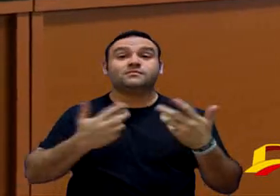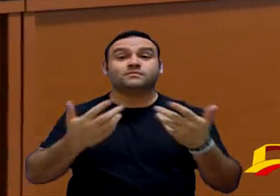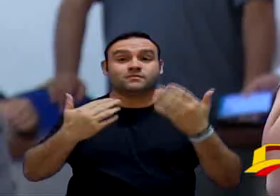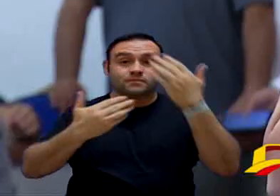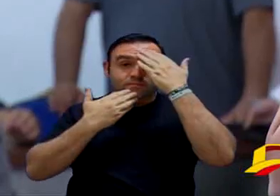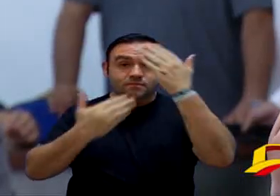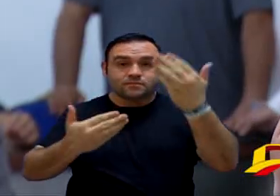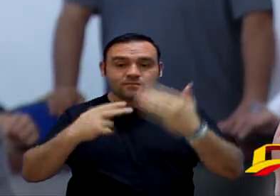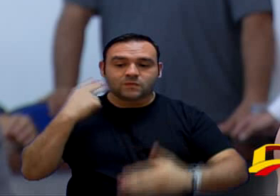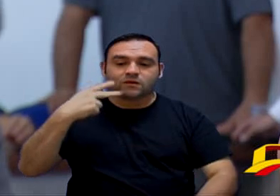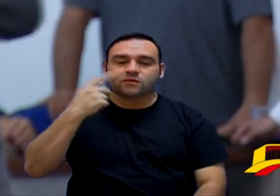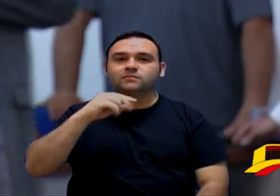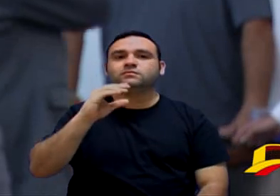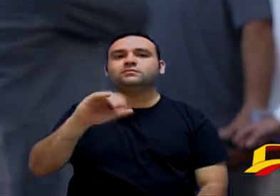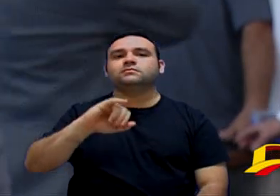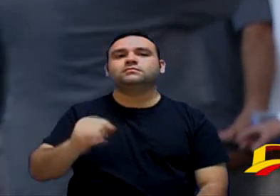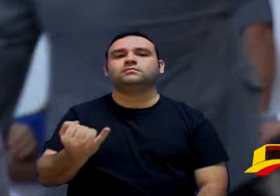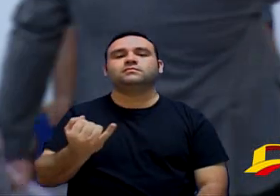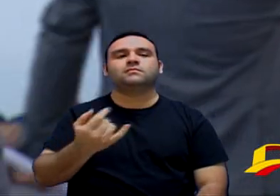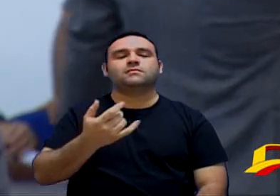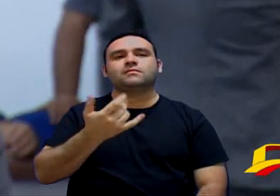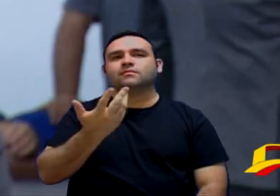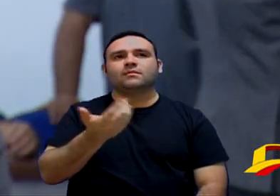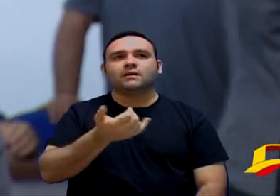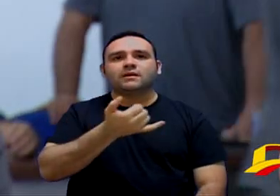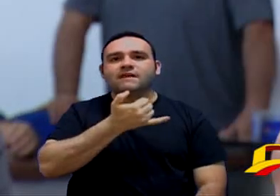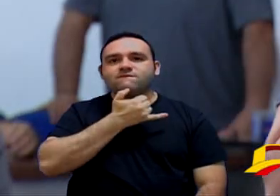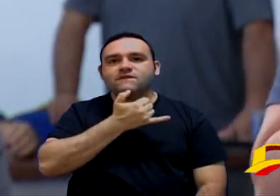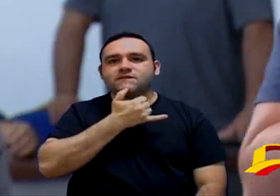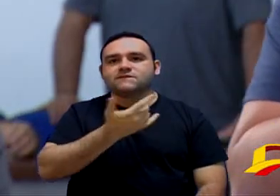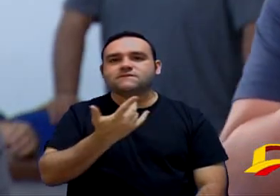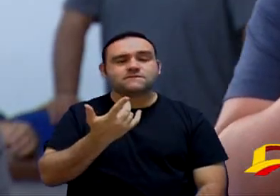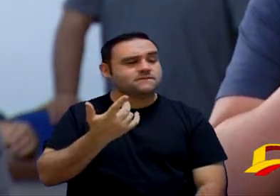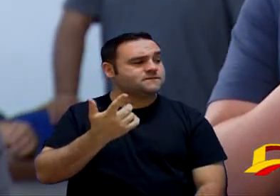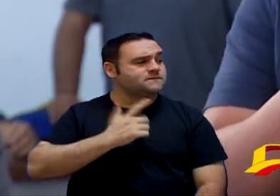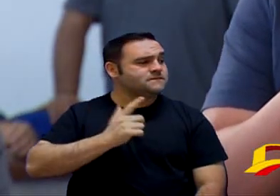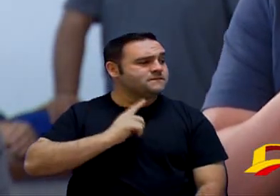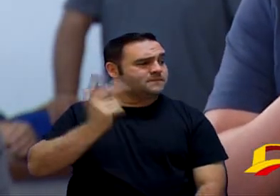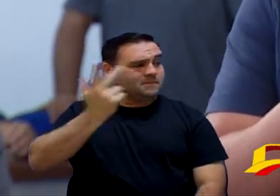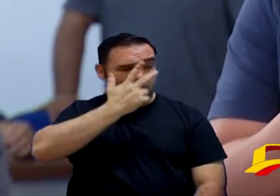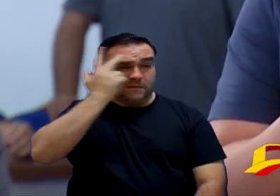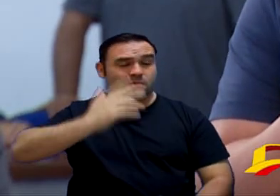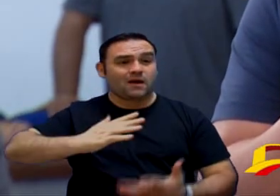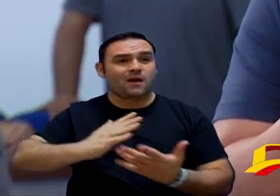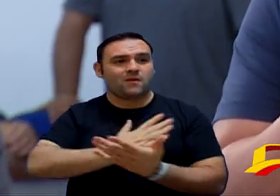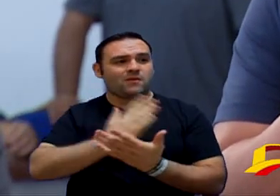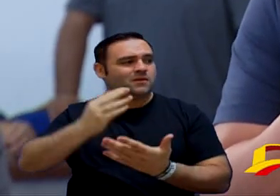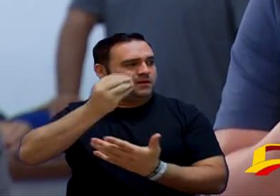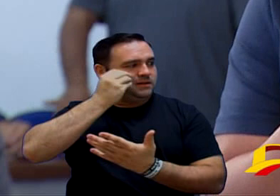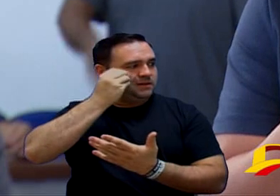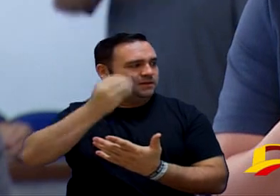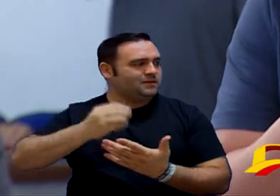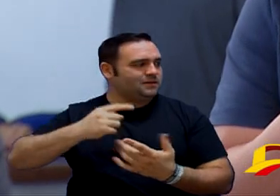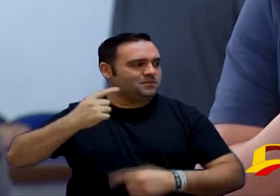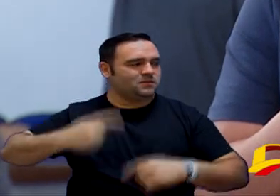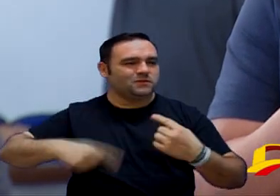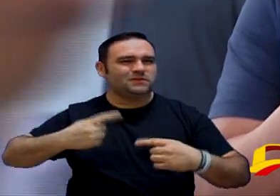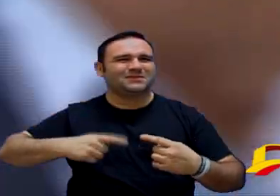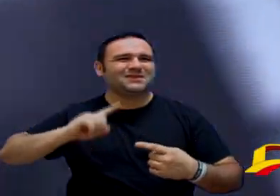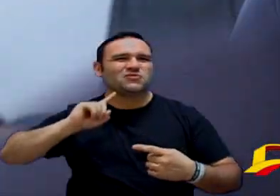de agradecer Infelizmente existem ainda pessoas que tentam essa política suja